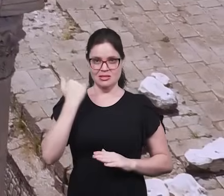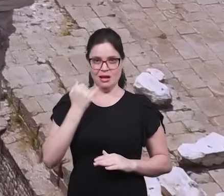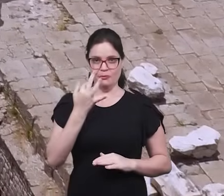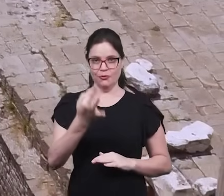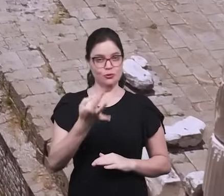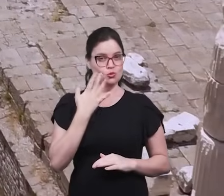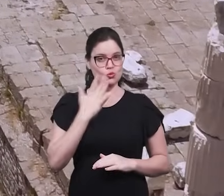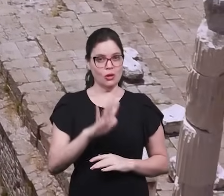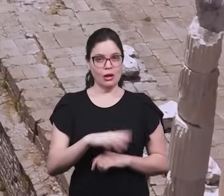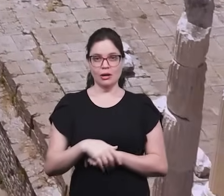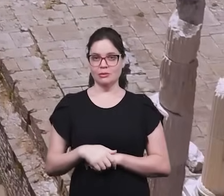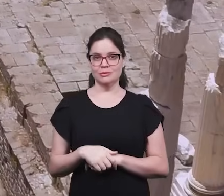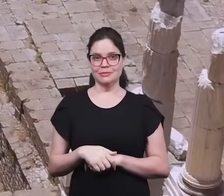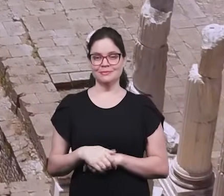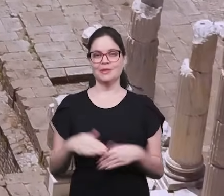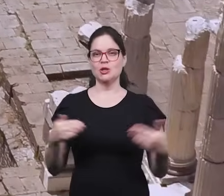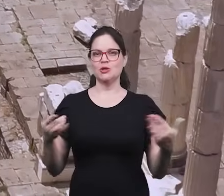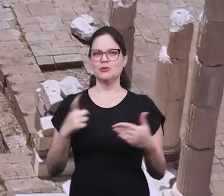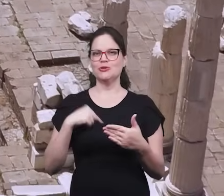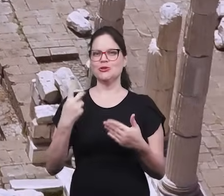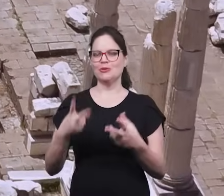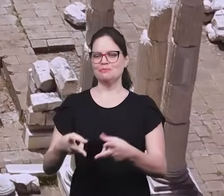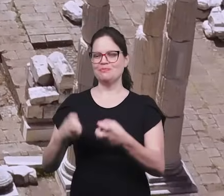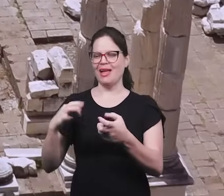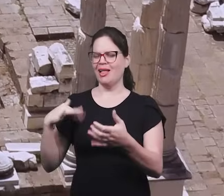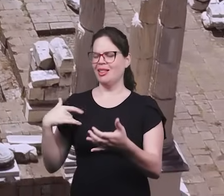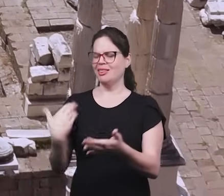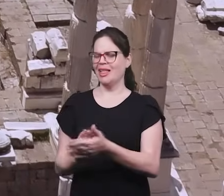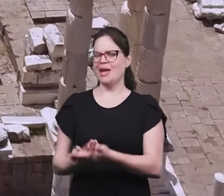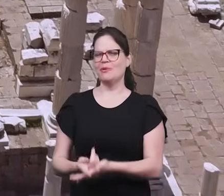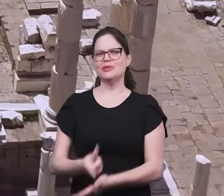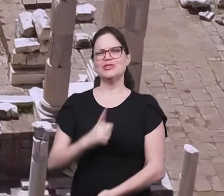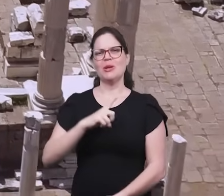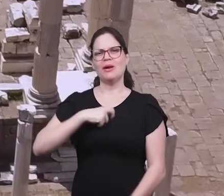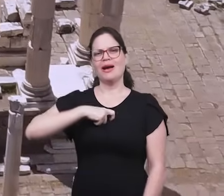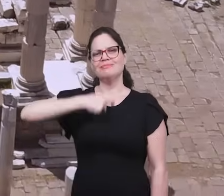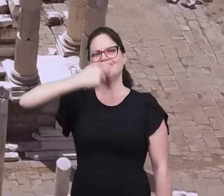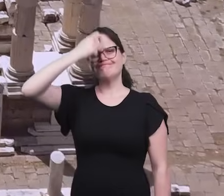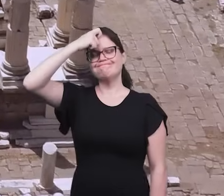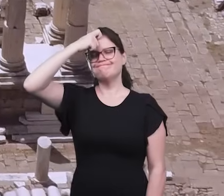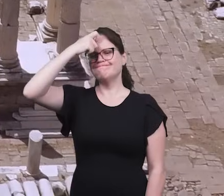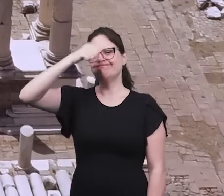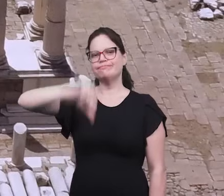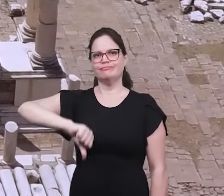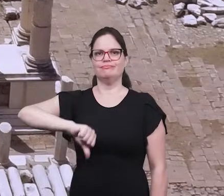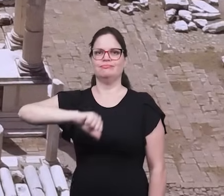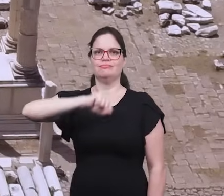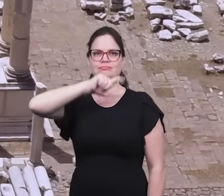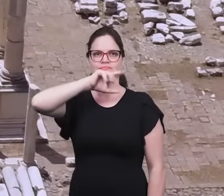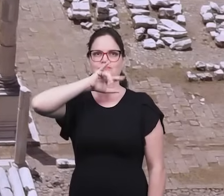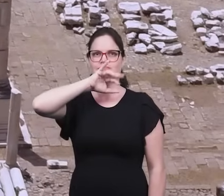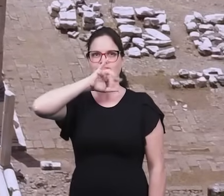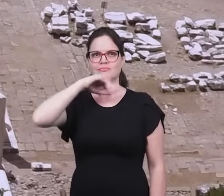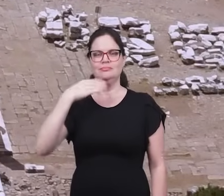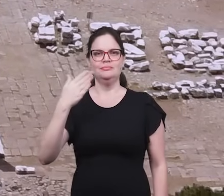que não sabe para onde é que vai. E hoje é aqui estamos vivendo a crise